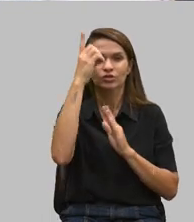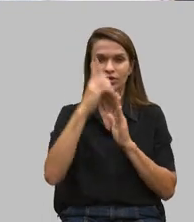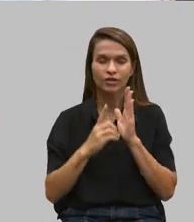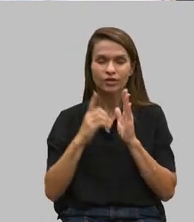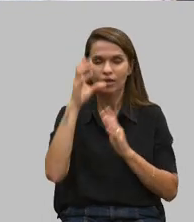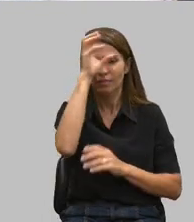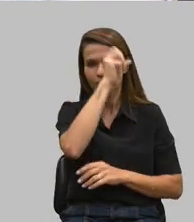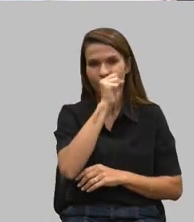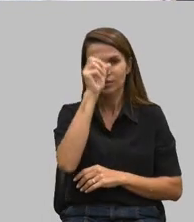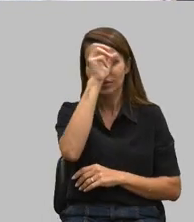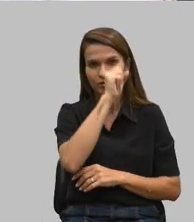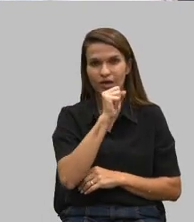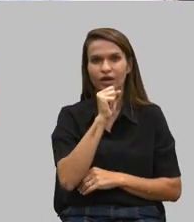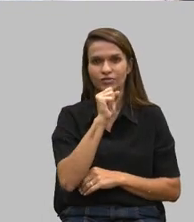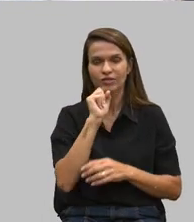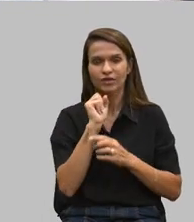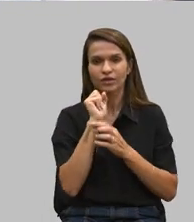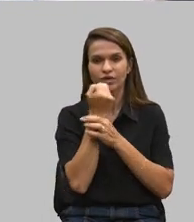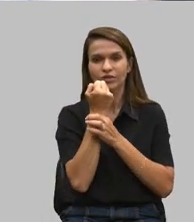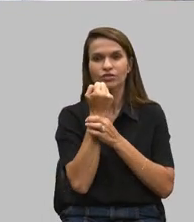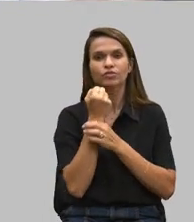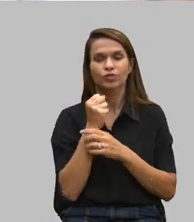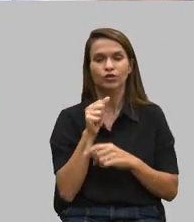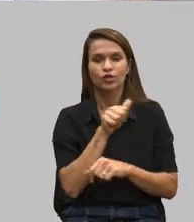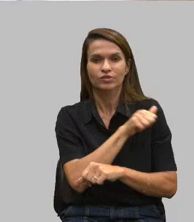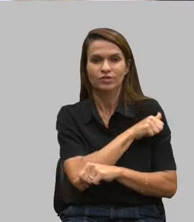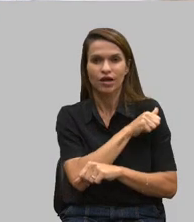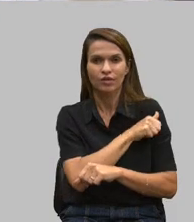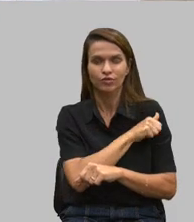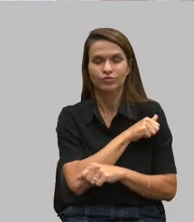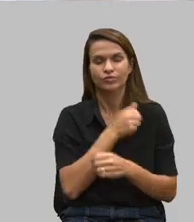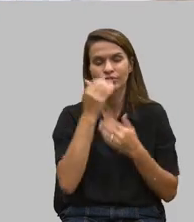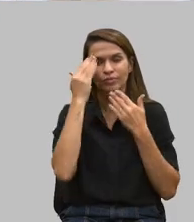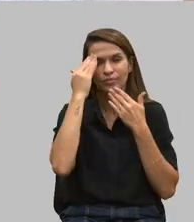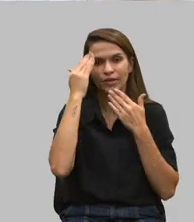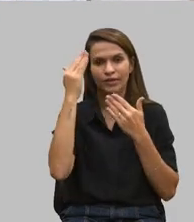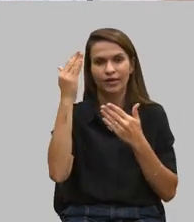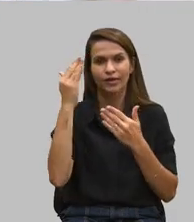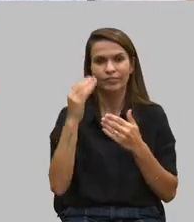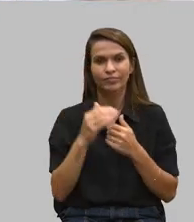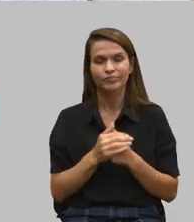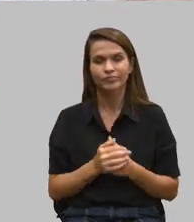aprendizagem para ser garantido para os nossos estudantes Muito obrigado pela